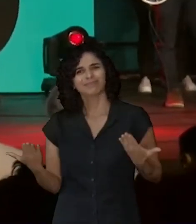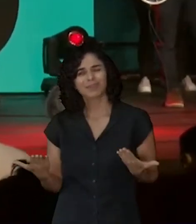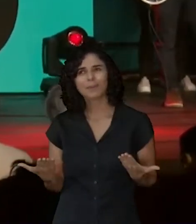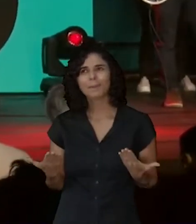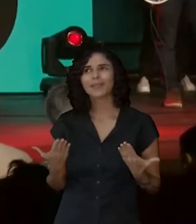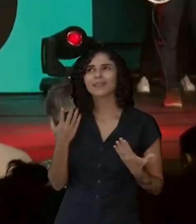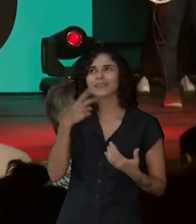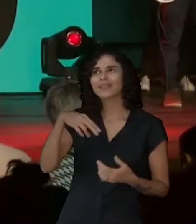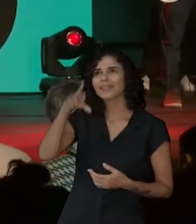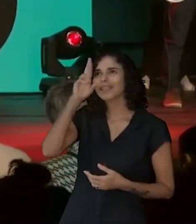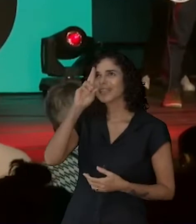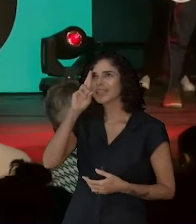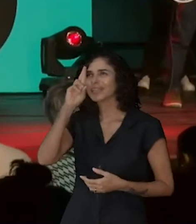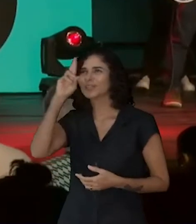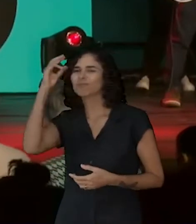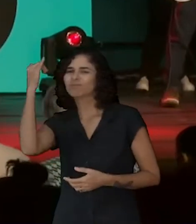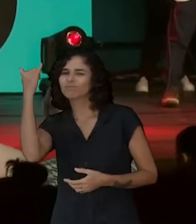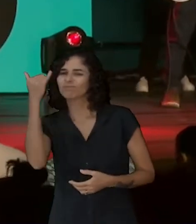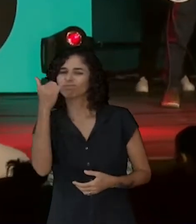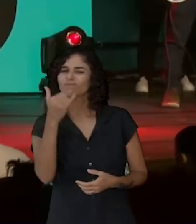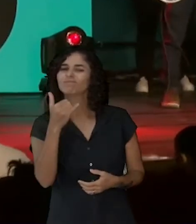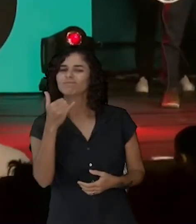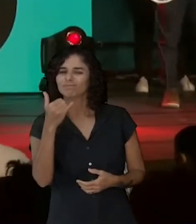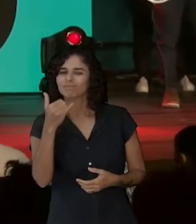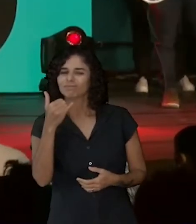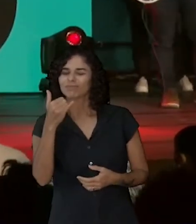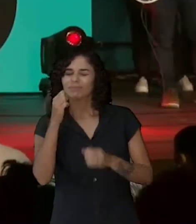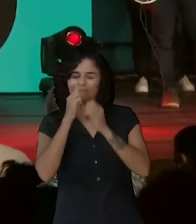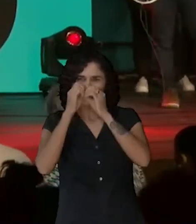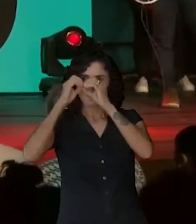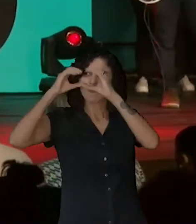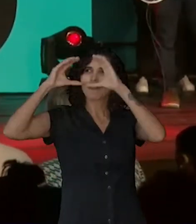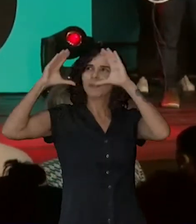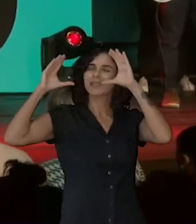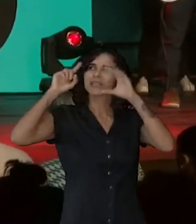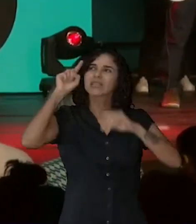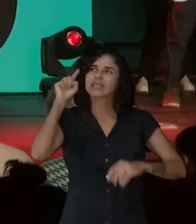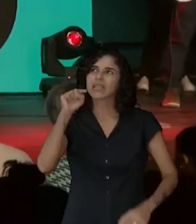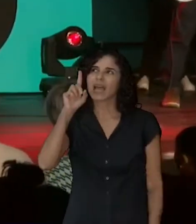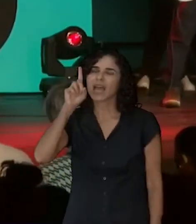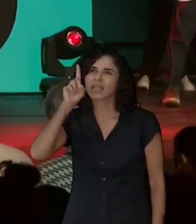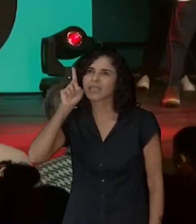mente deles a pergunta: será que isso é o Espírito?